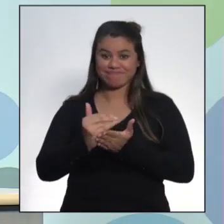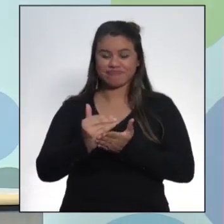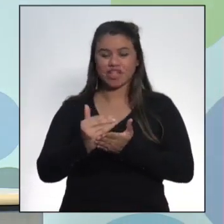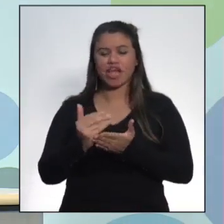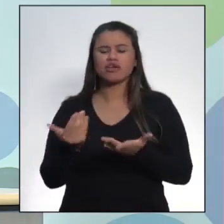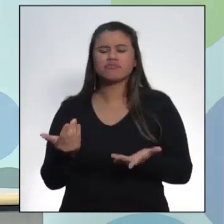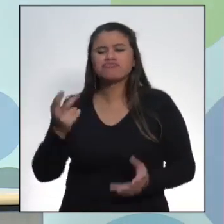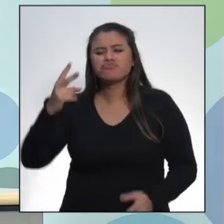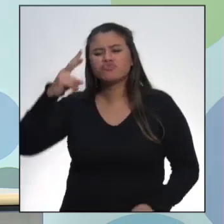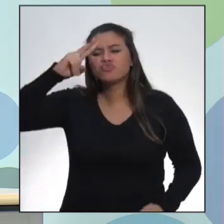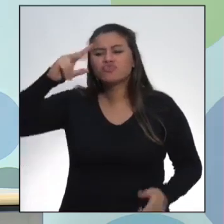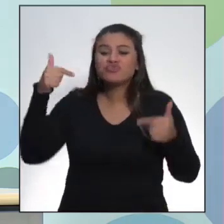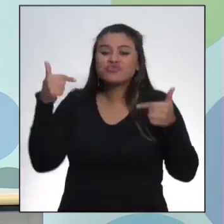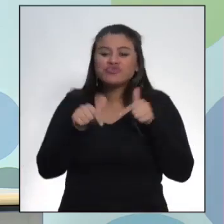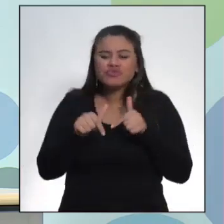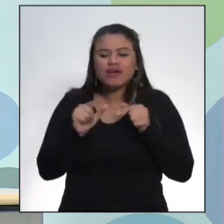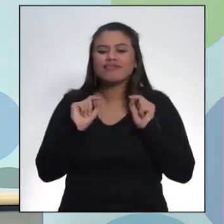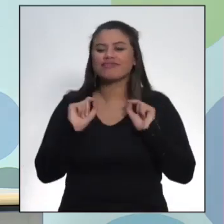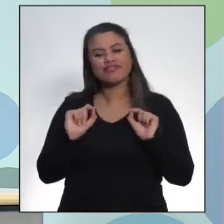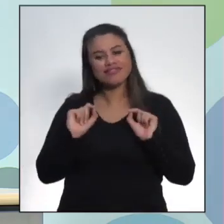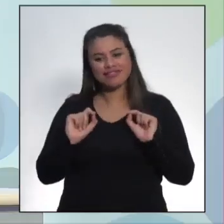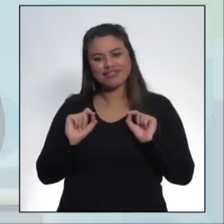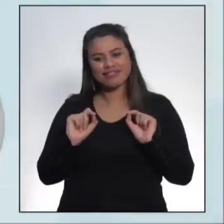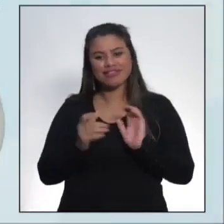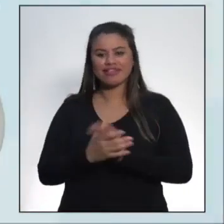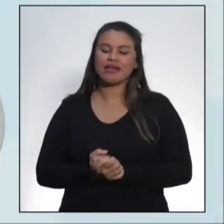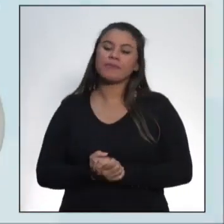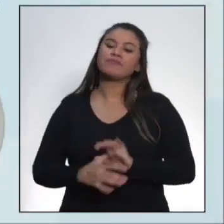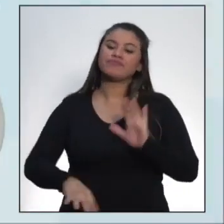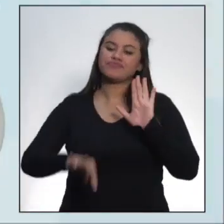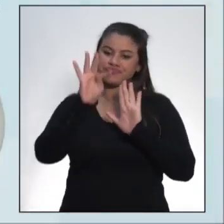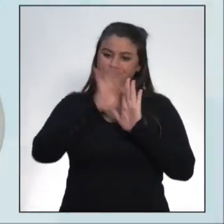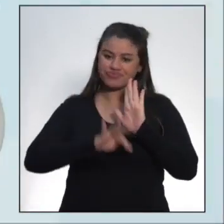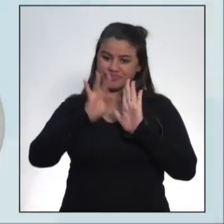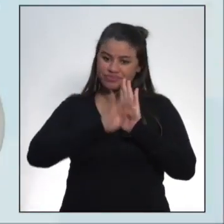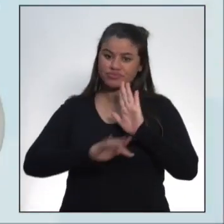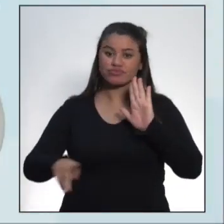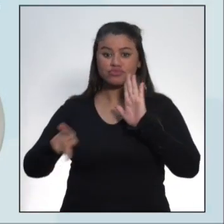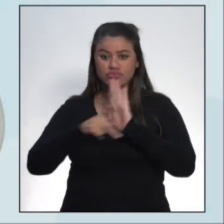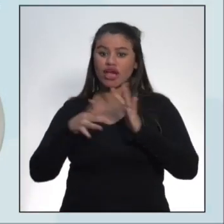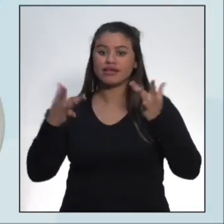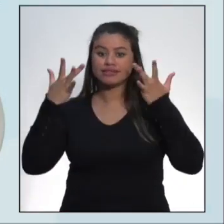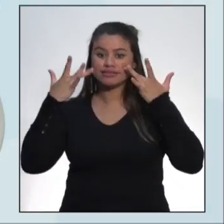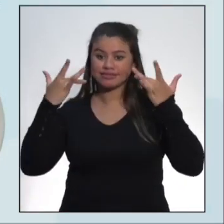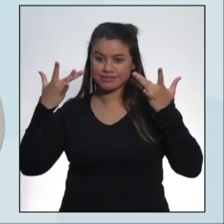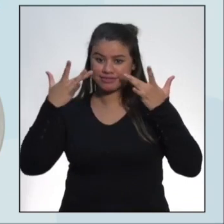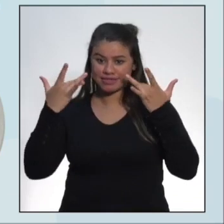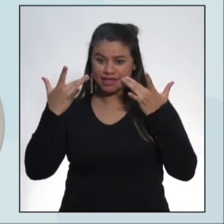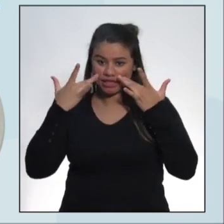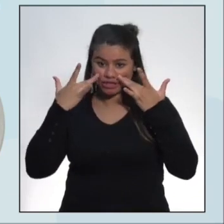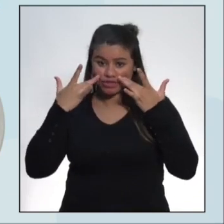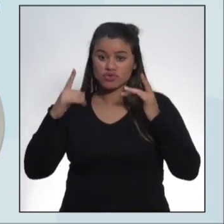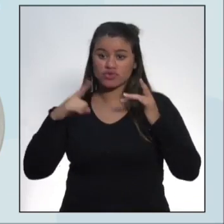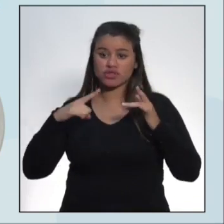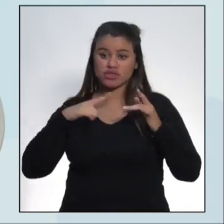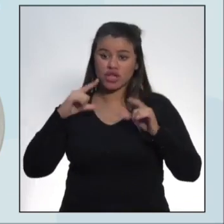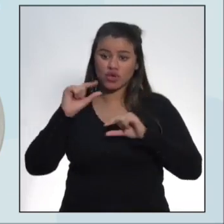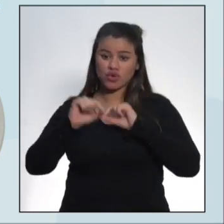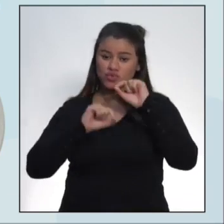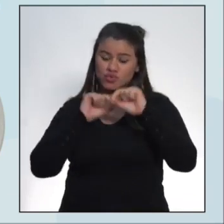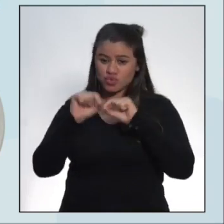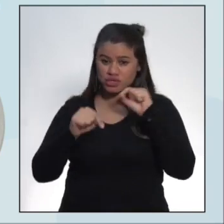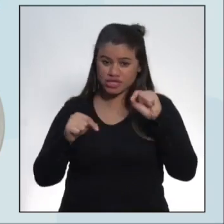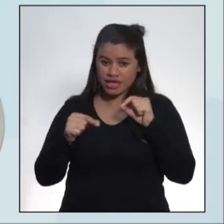comédia de costumes? Uma comédia de costumes é um texto teatral, né? Caracterizado pela criação de tipos